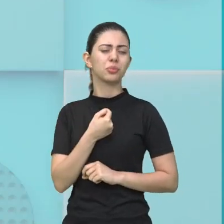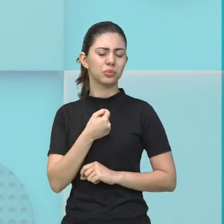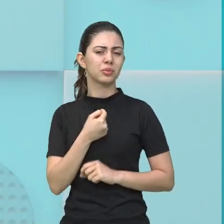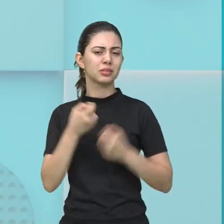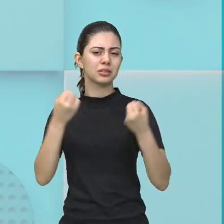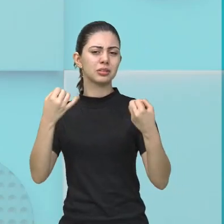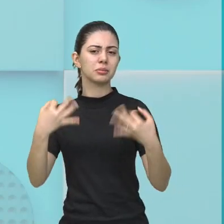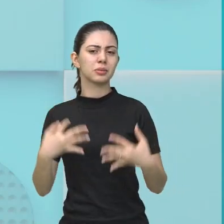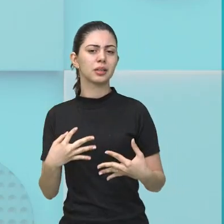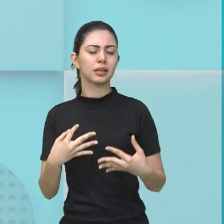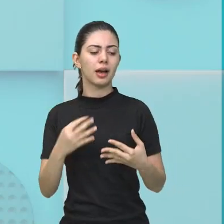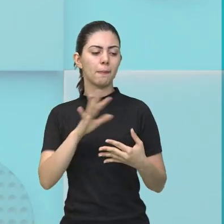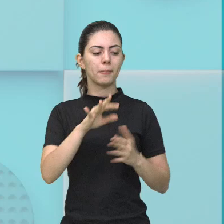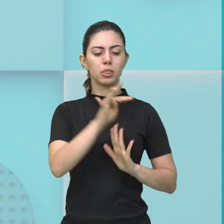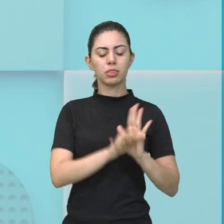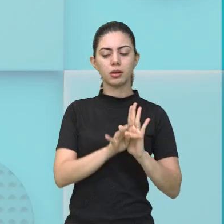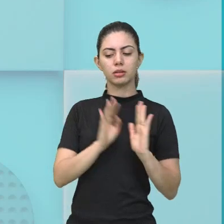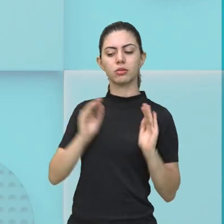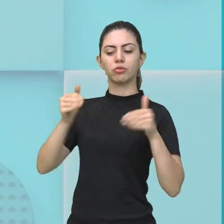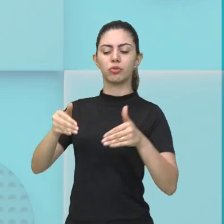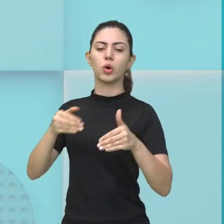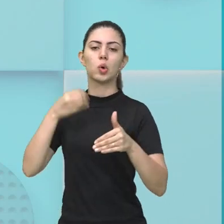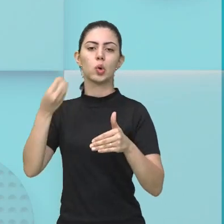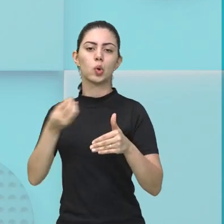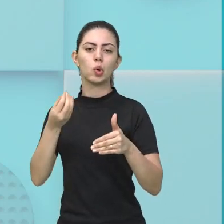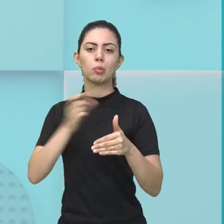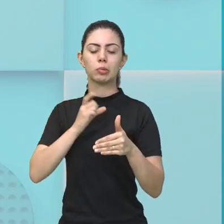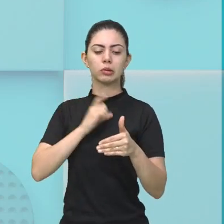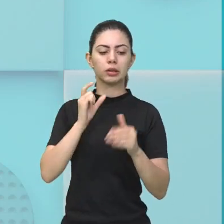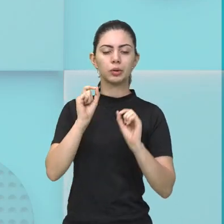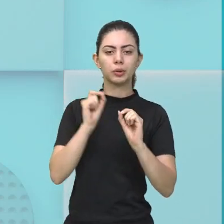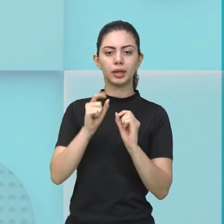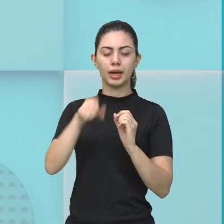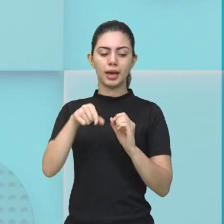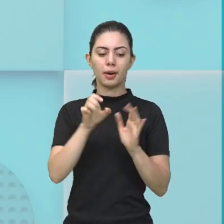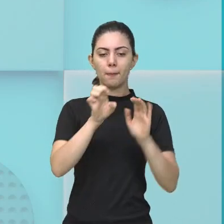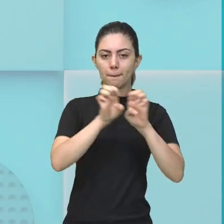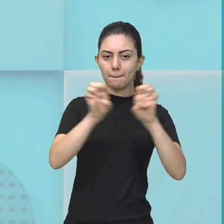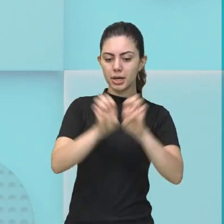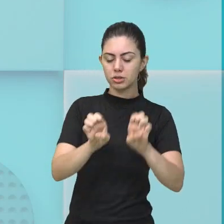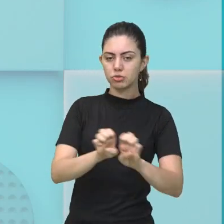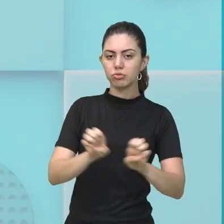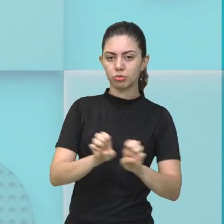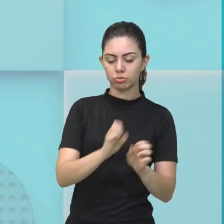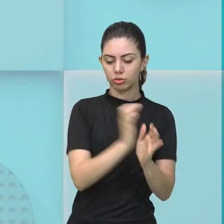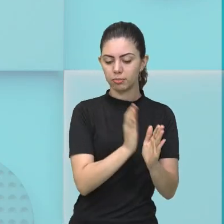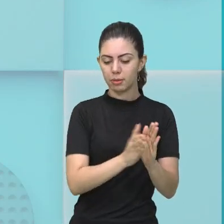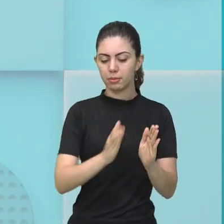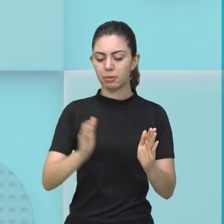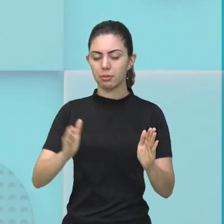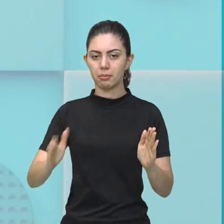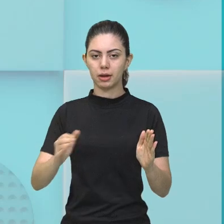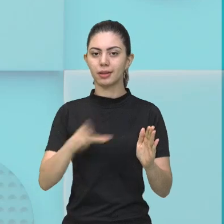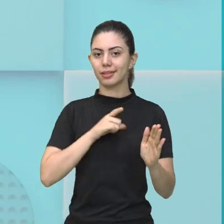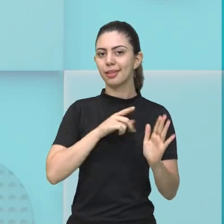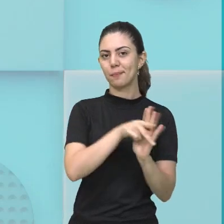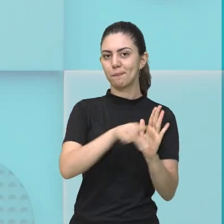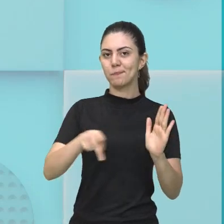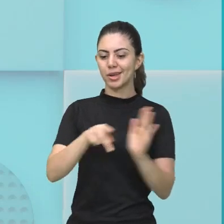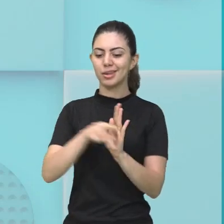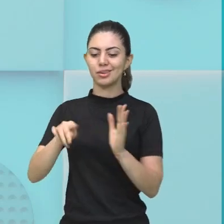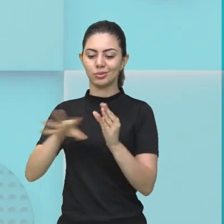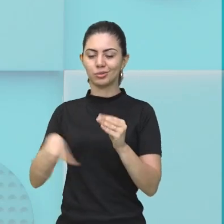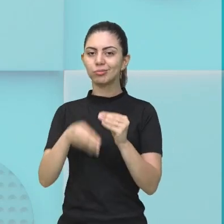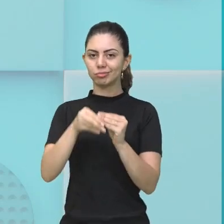a atenção para como ele tem uma linha de raciocínio que vai se manifestando a partir desses períodos compostos e